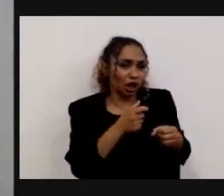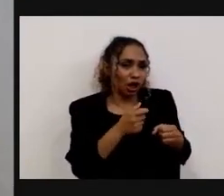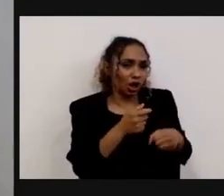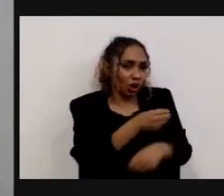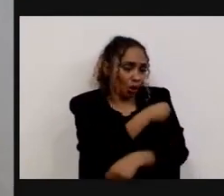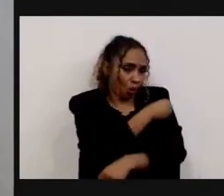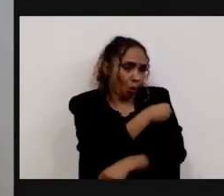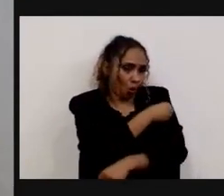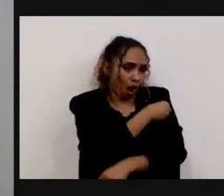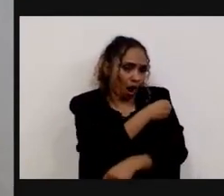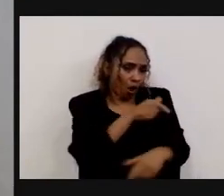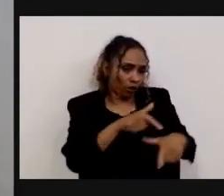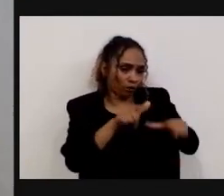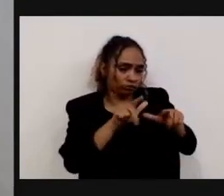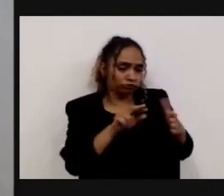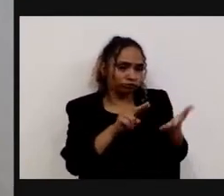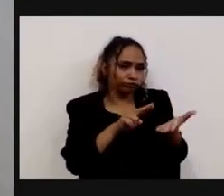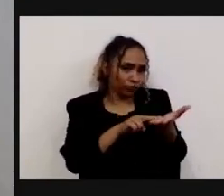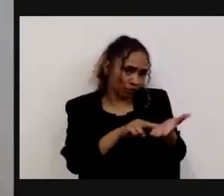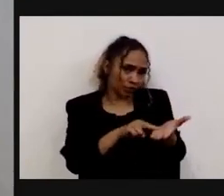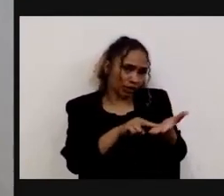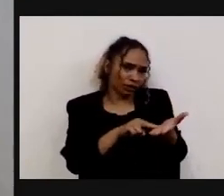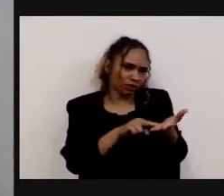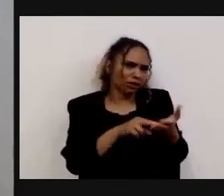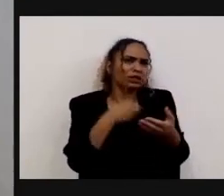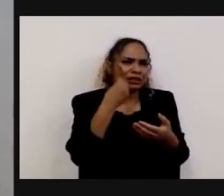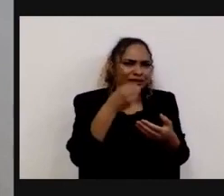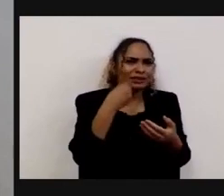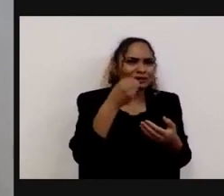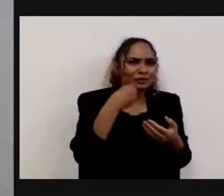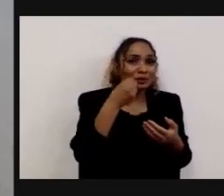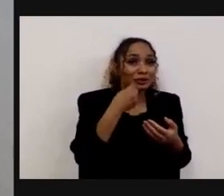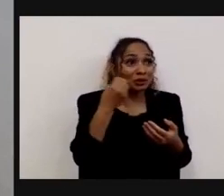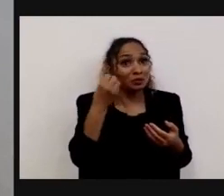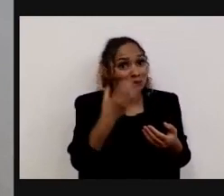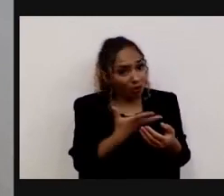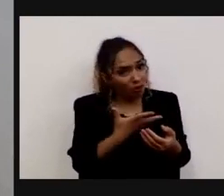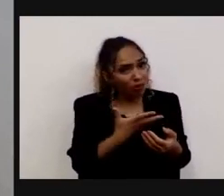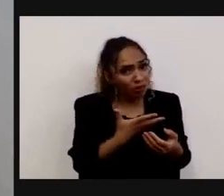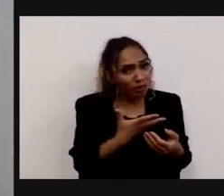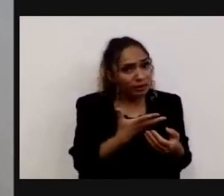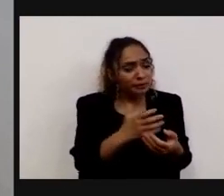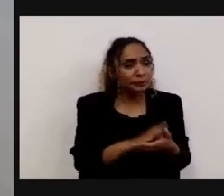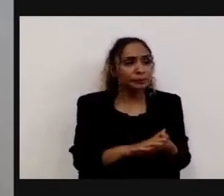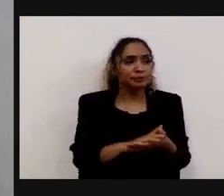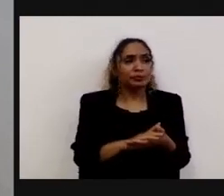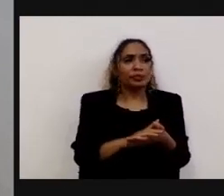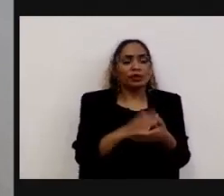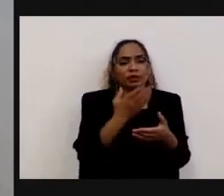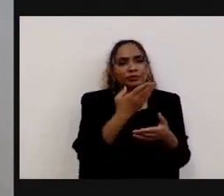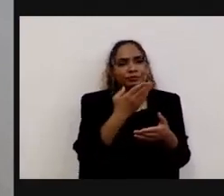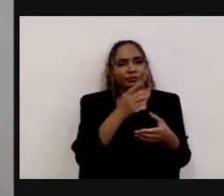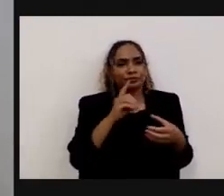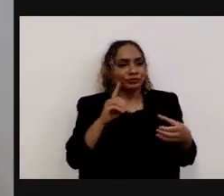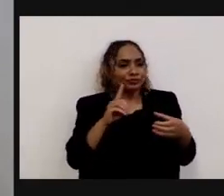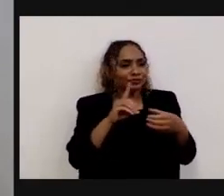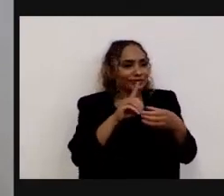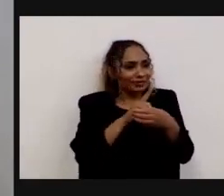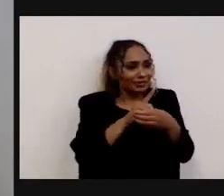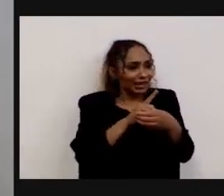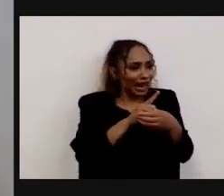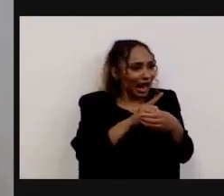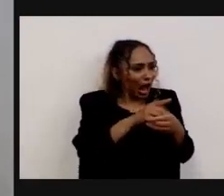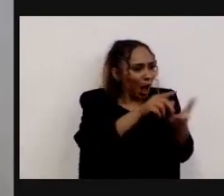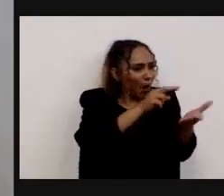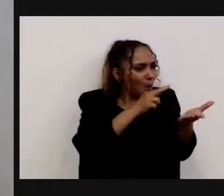né E essa minha experiência inclusive é bem ilustra bastante isso entrei ali tinha um